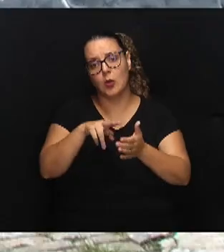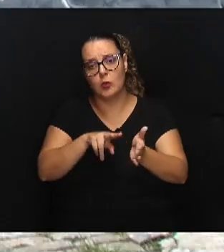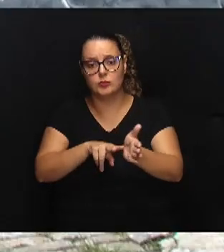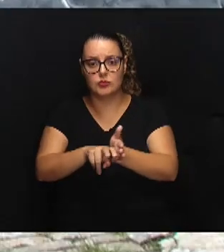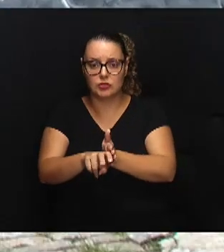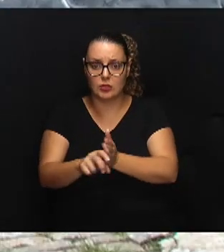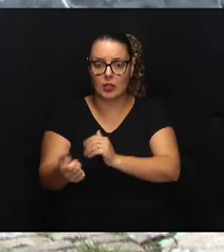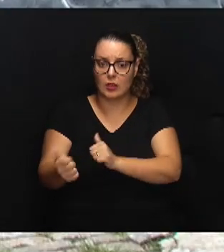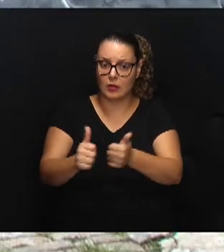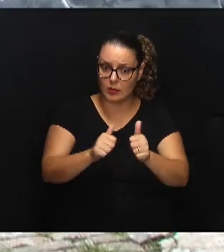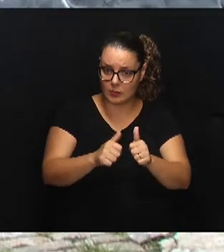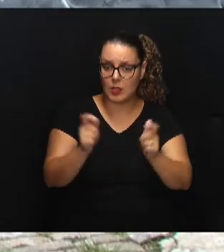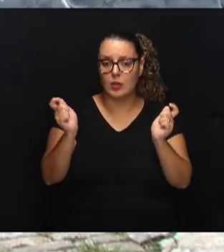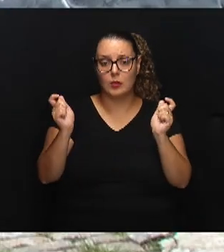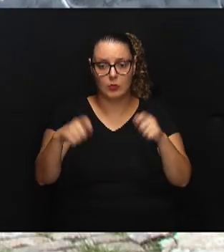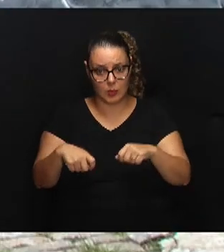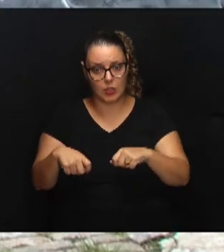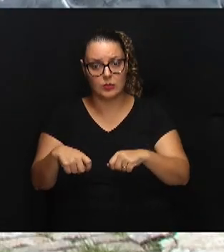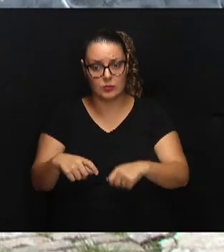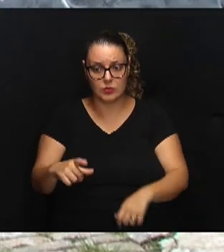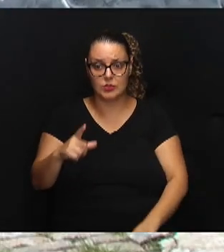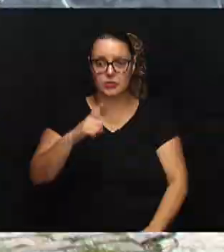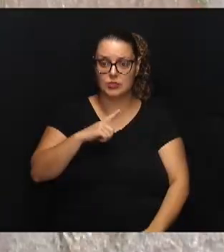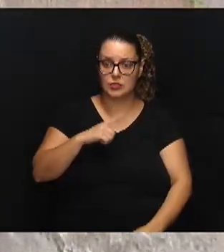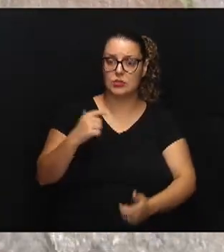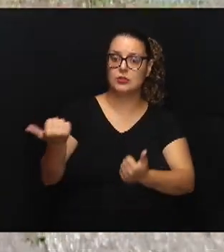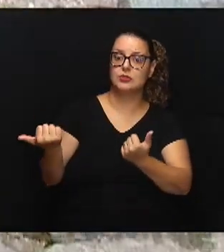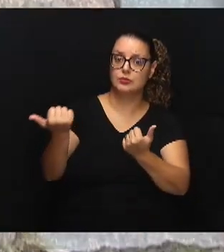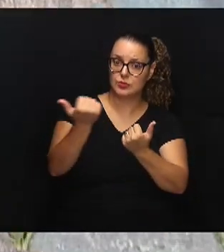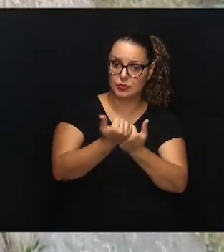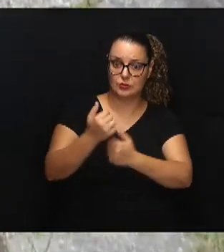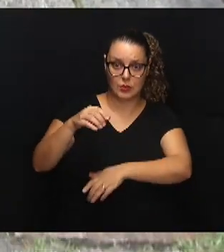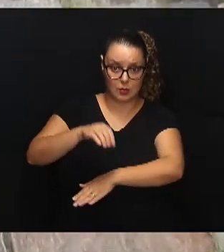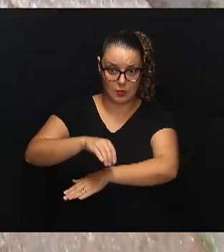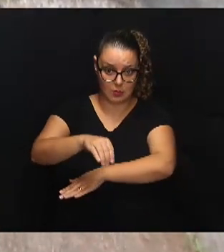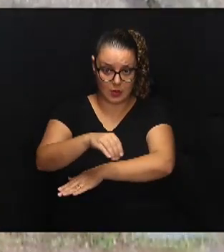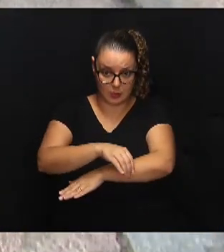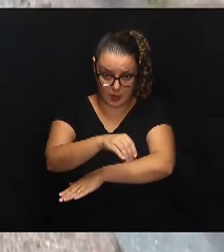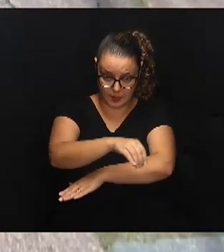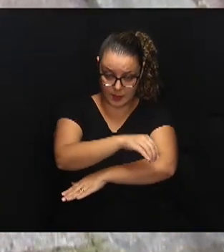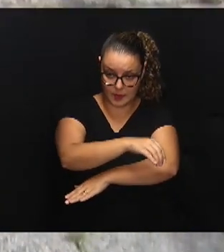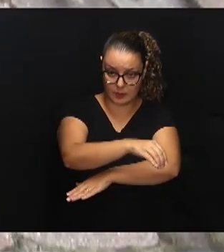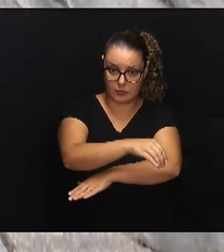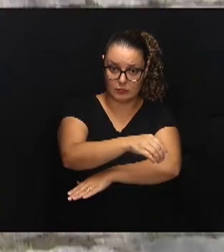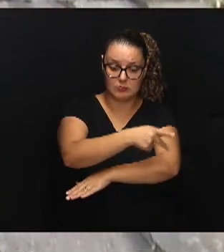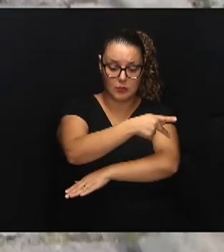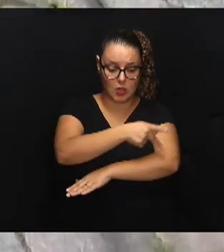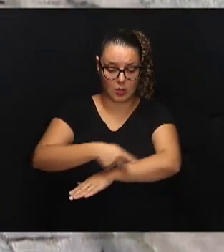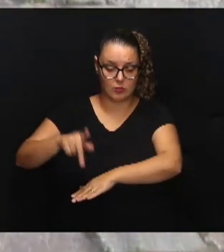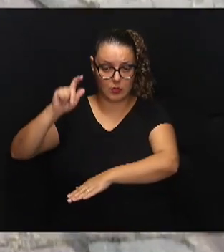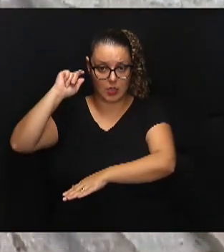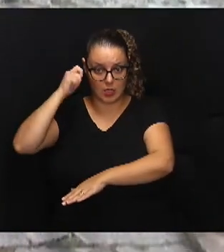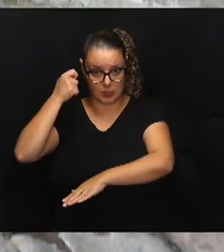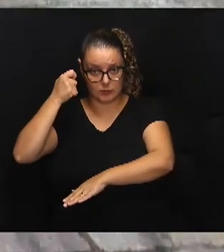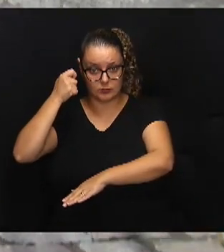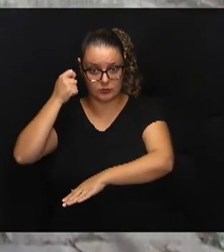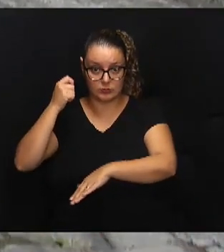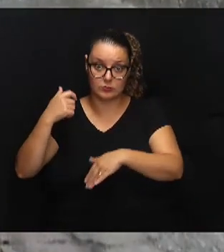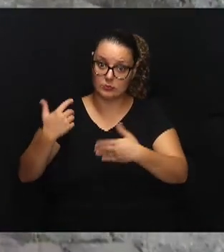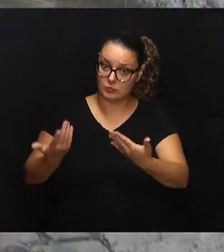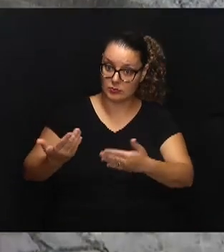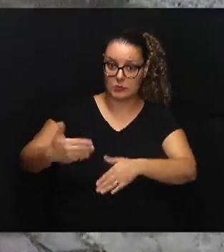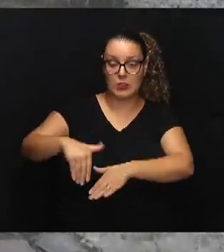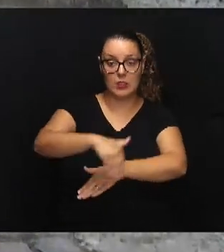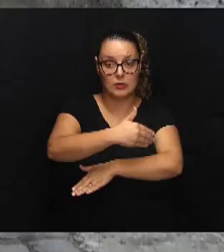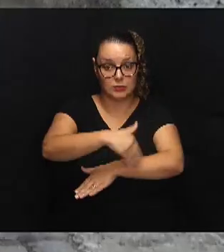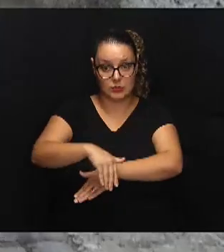que avaliem a possibilidade de substituição dos paralelepípedos por asfalto, ao menos nas